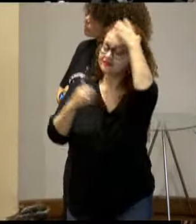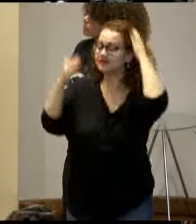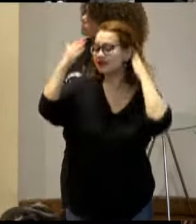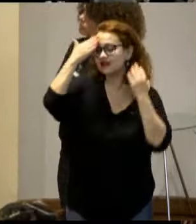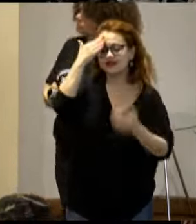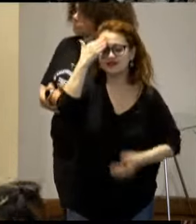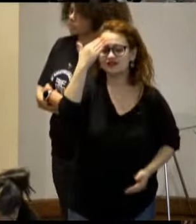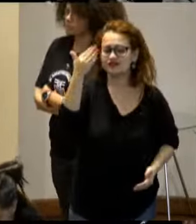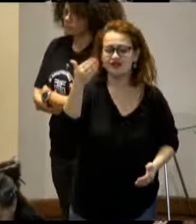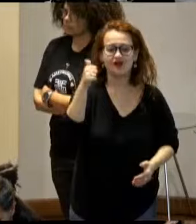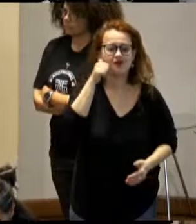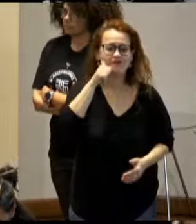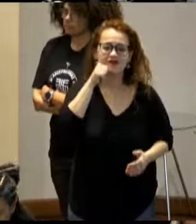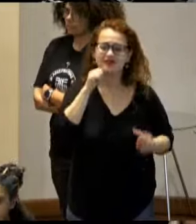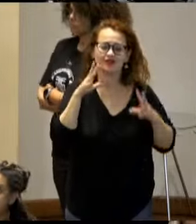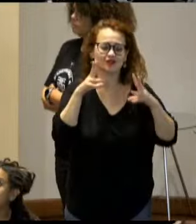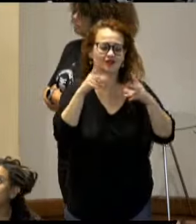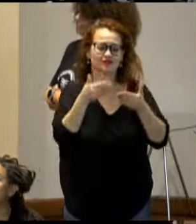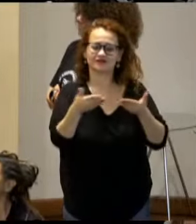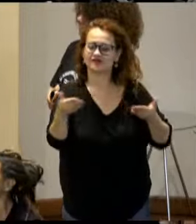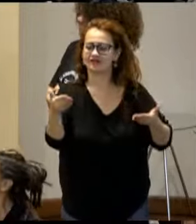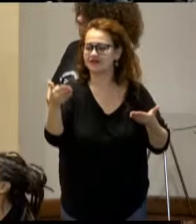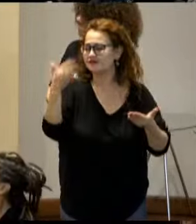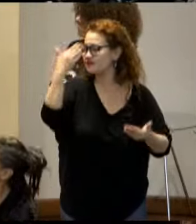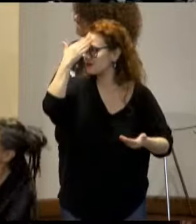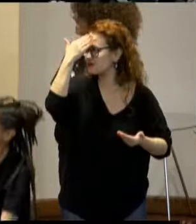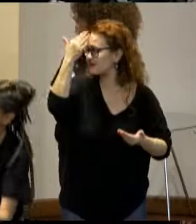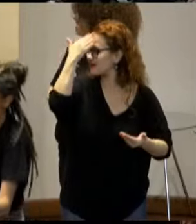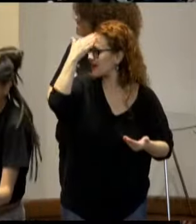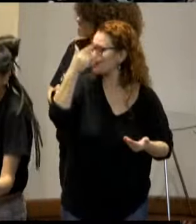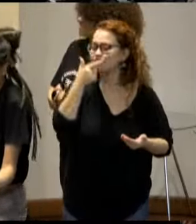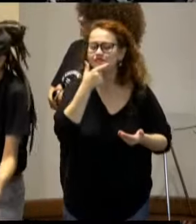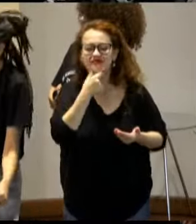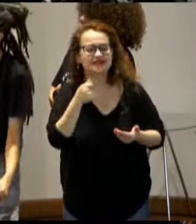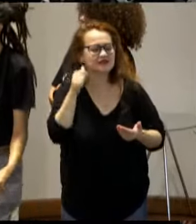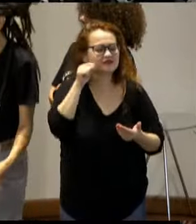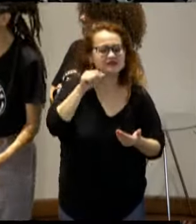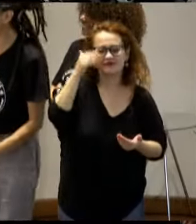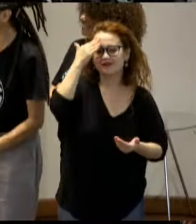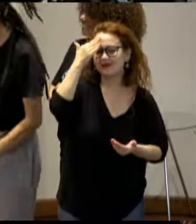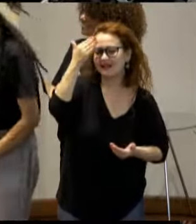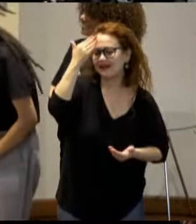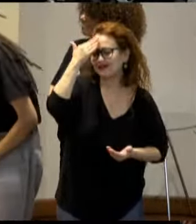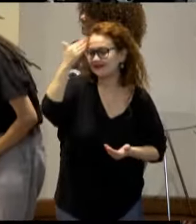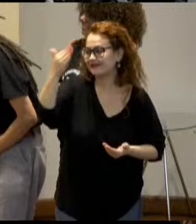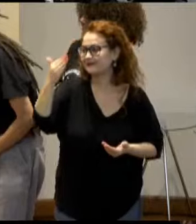Gratidão imensa, meninas. Meninos. Gratidão imensa.